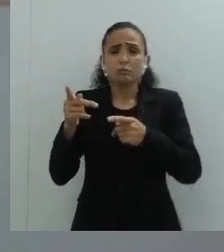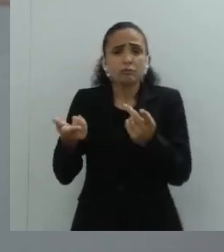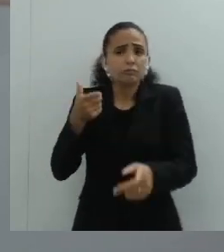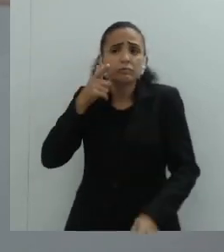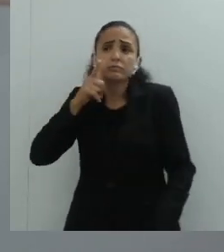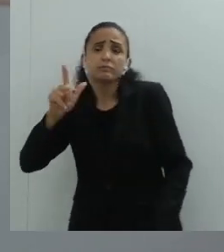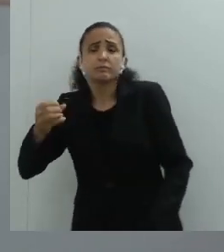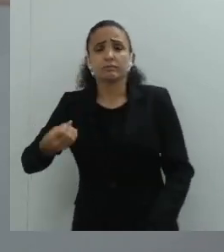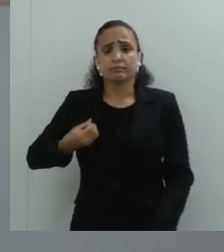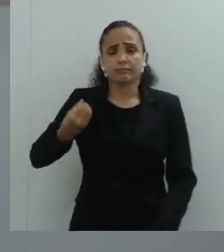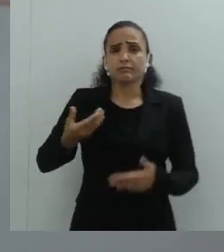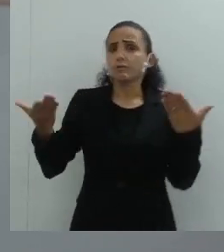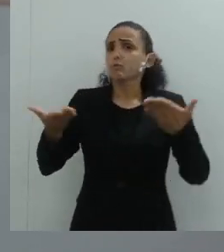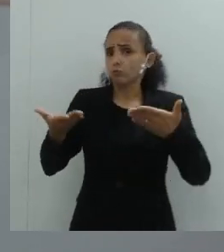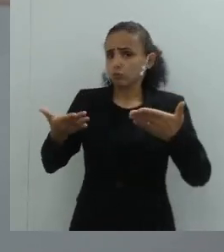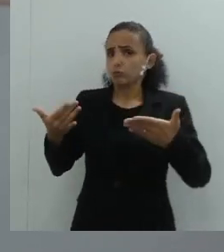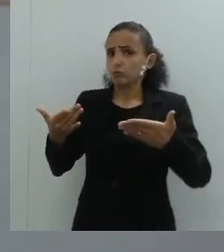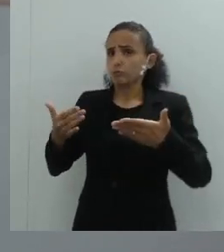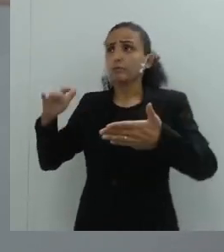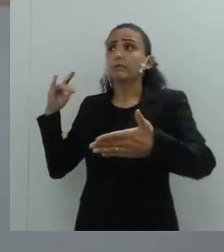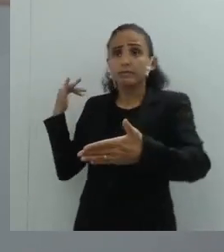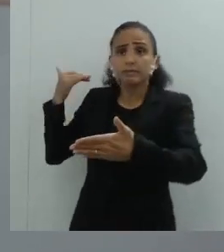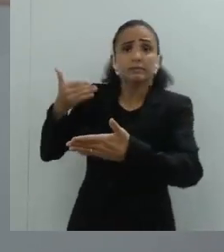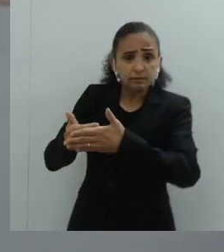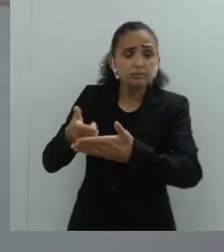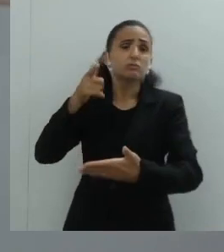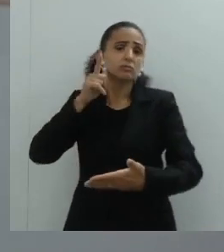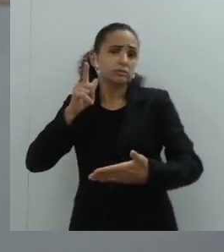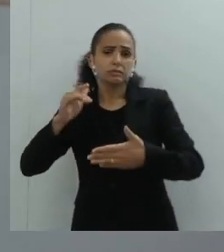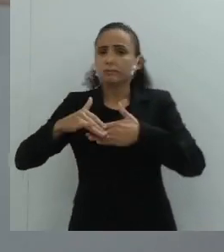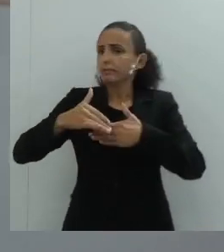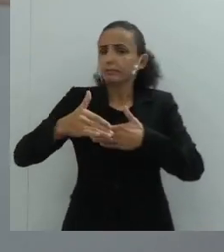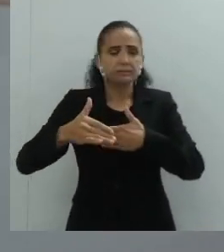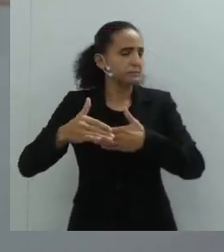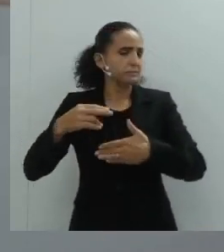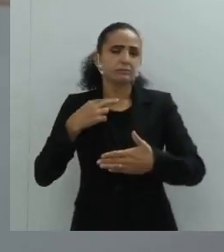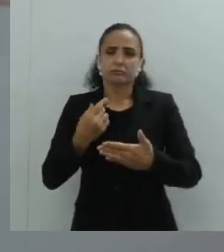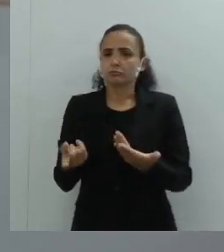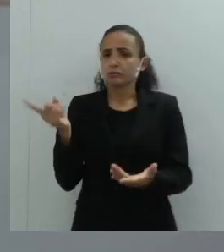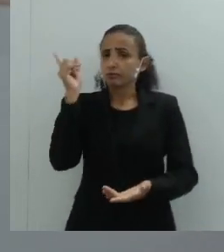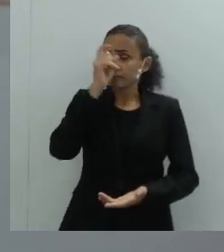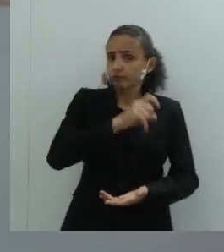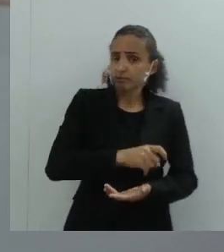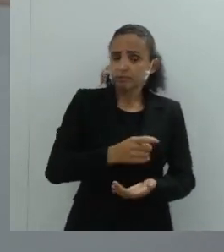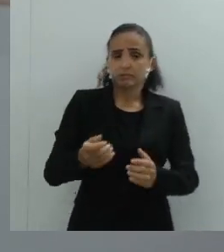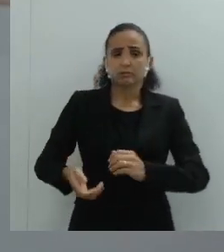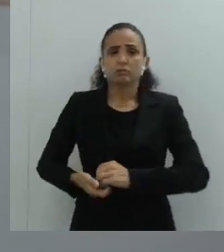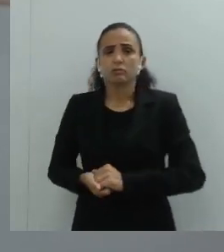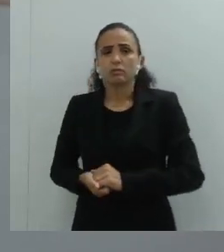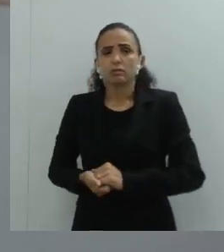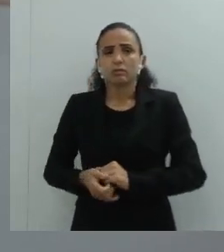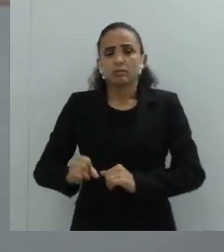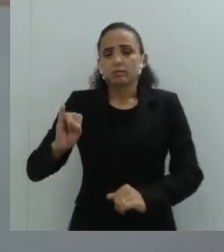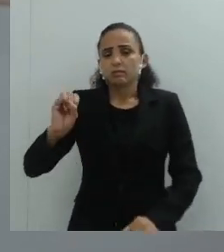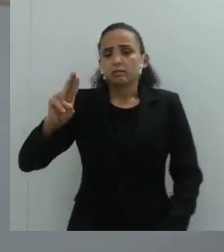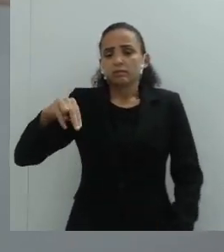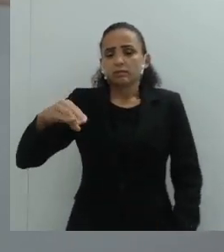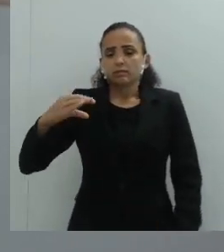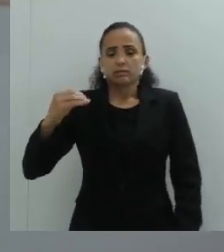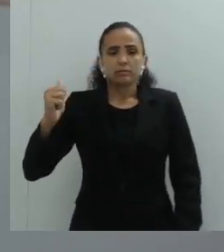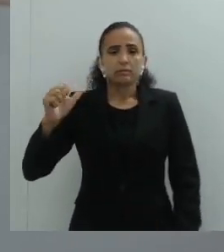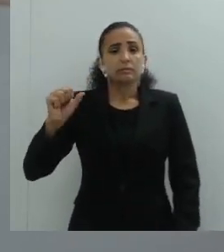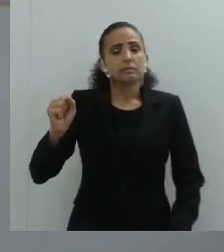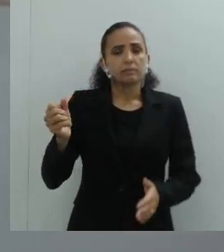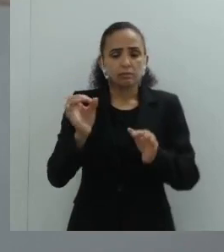consegue viver, né, devido à dificuldade, mas eles encontraram a solução, como no caso dos Incas, lá em